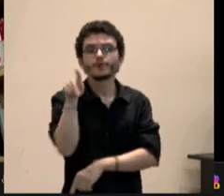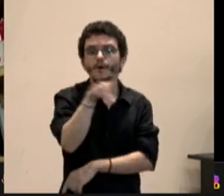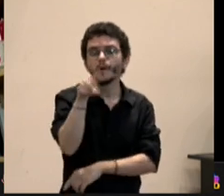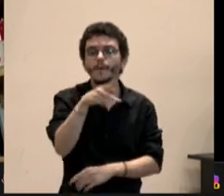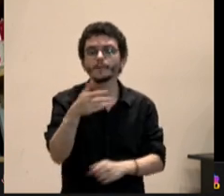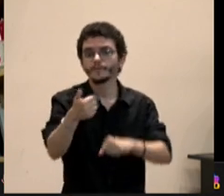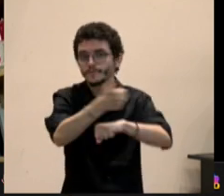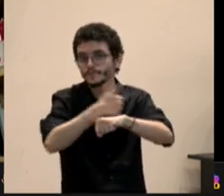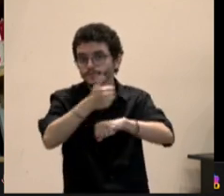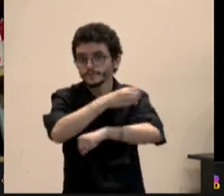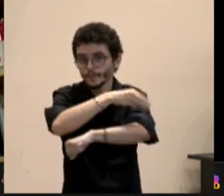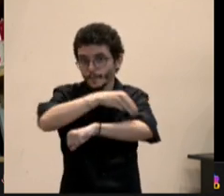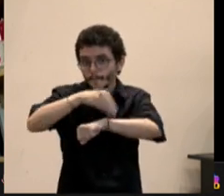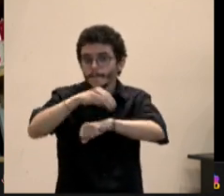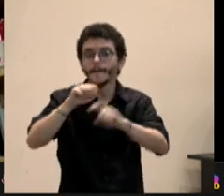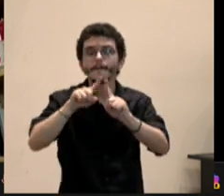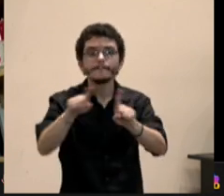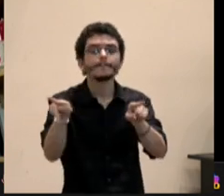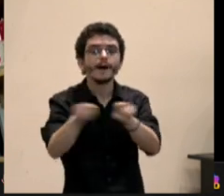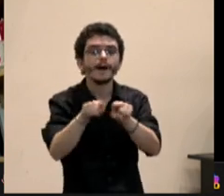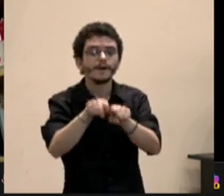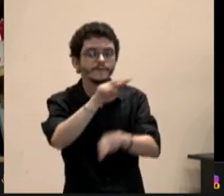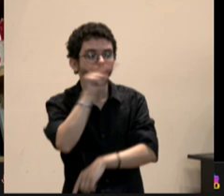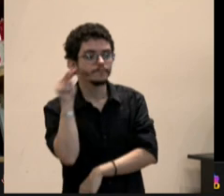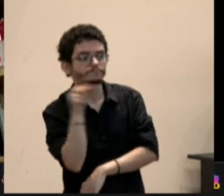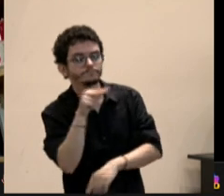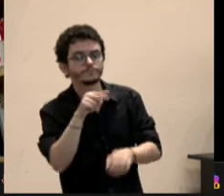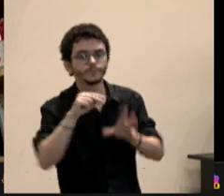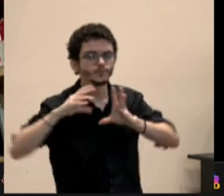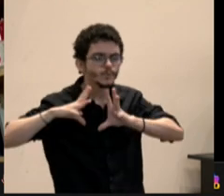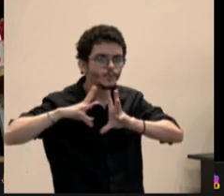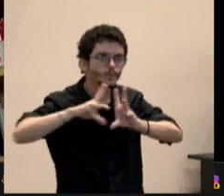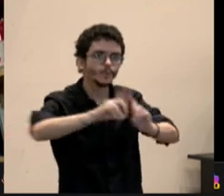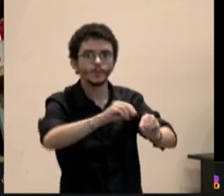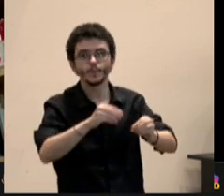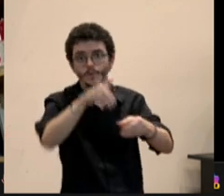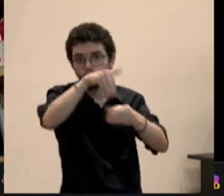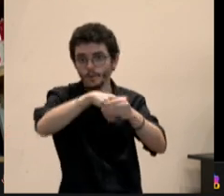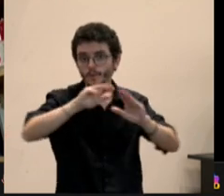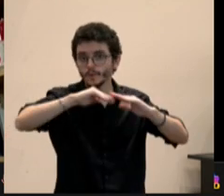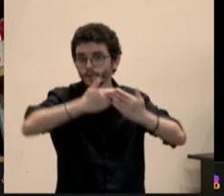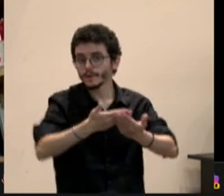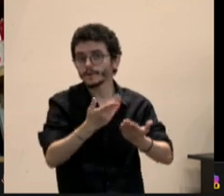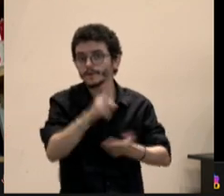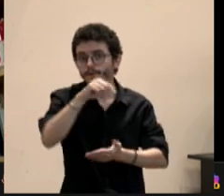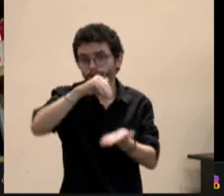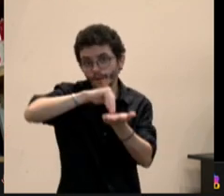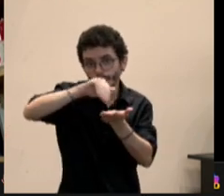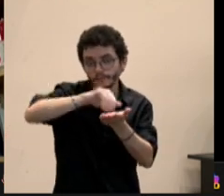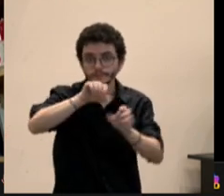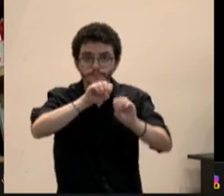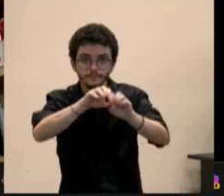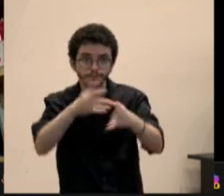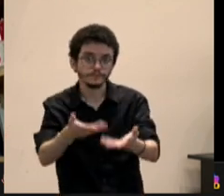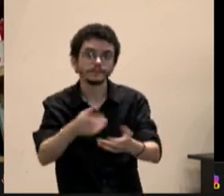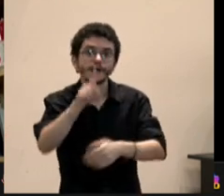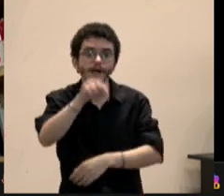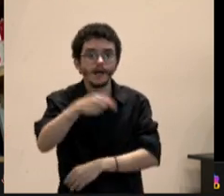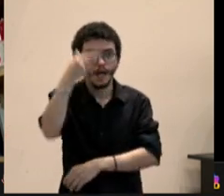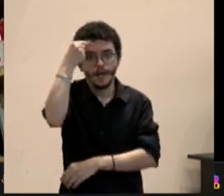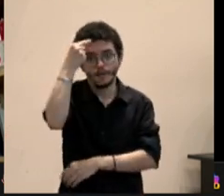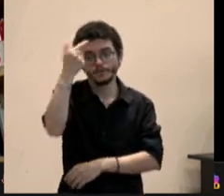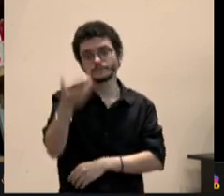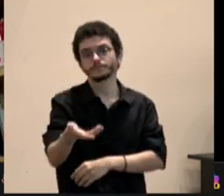profissionais do magistério, mas nós estamos olhando para todos aqueles que estão na escola, que estão nas secretarias de educação, que estão nas